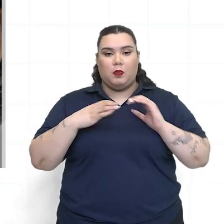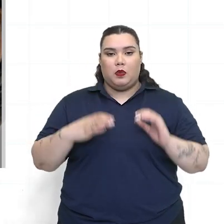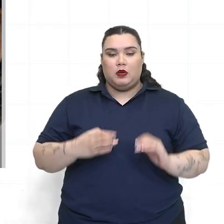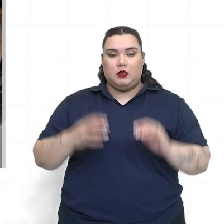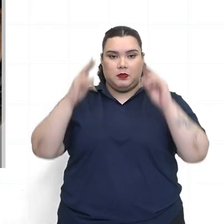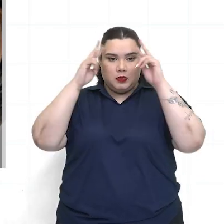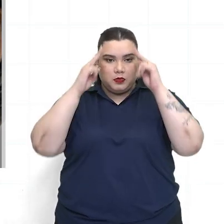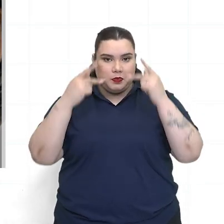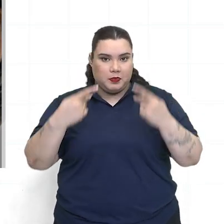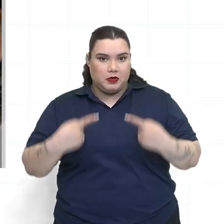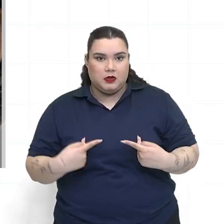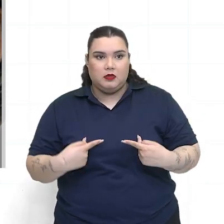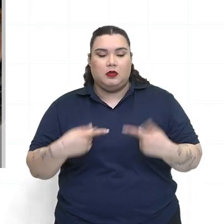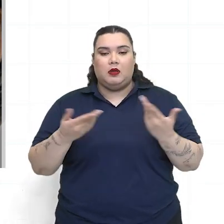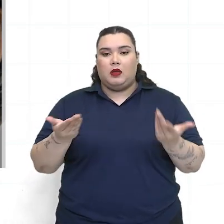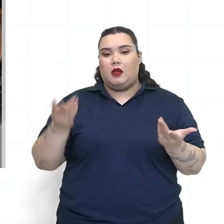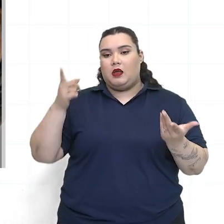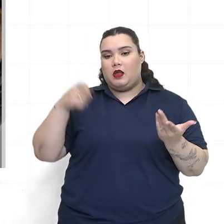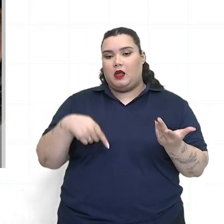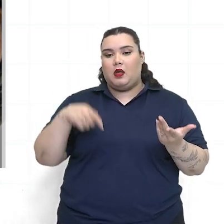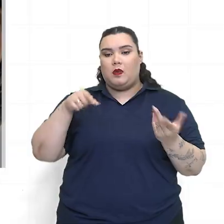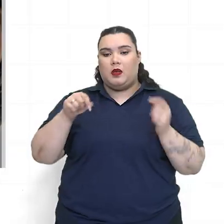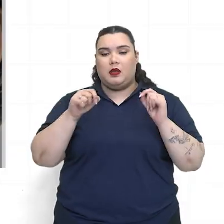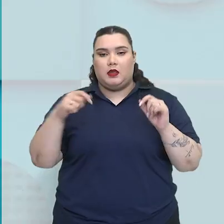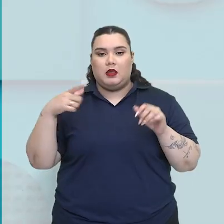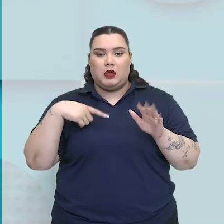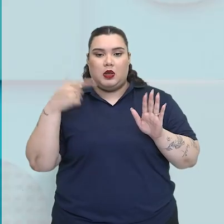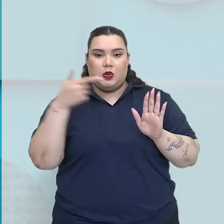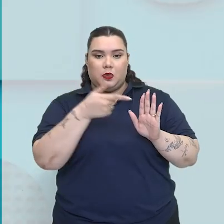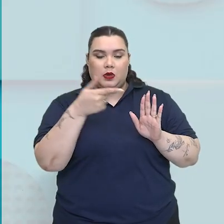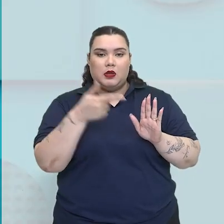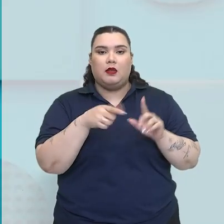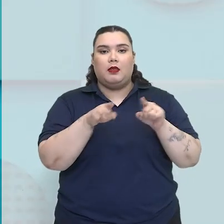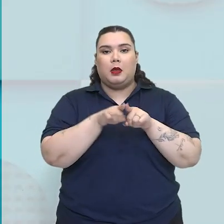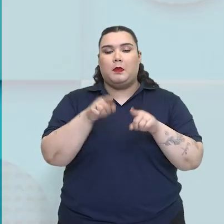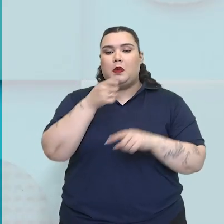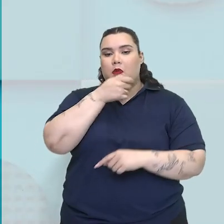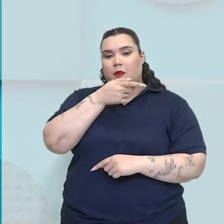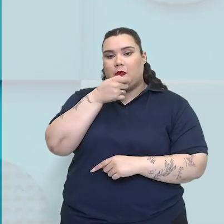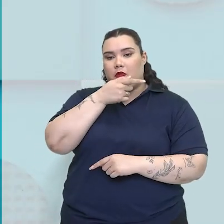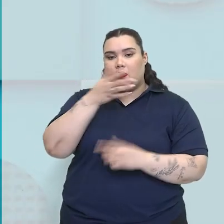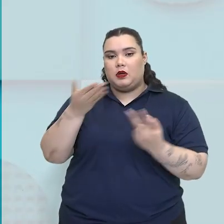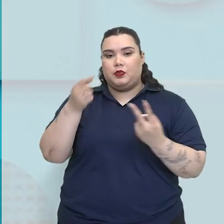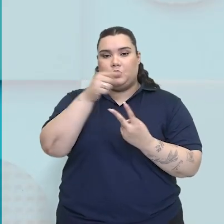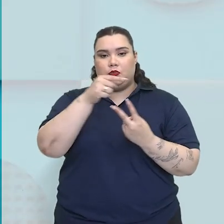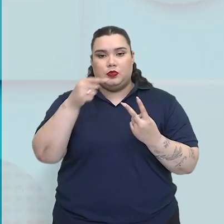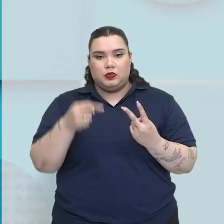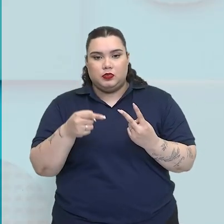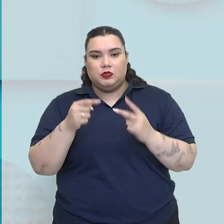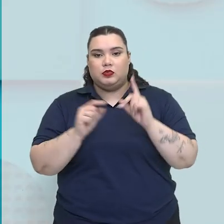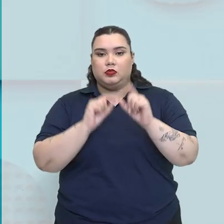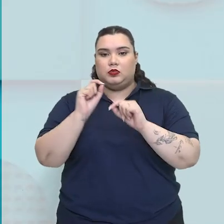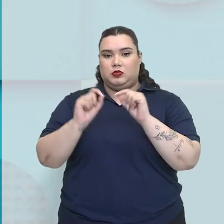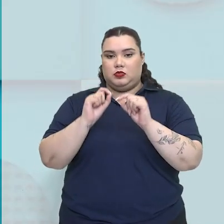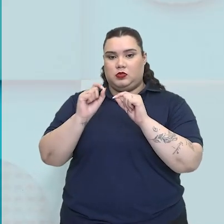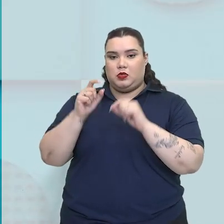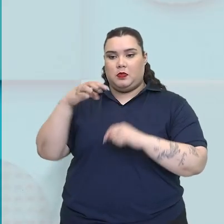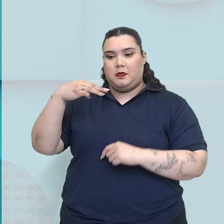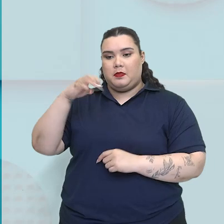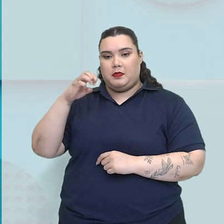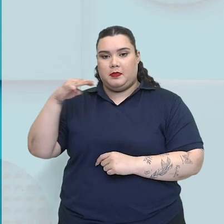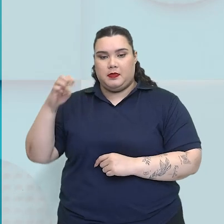é isso. Eles fazem, né, a ironia e também provocam humor. São essas duas coisas, né, que o